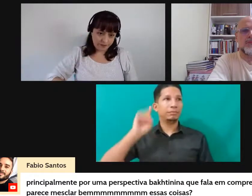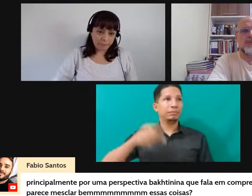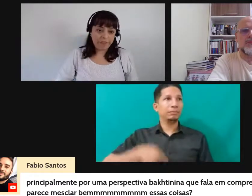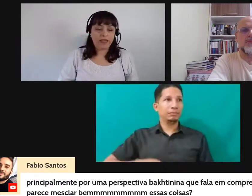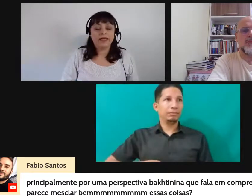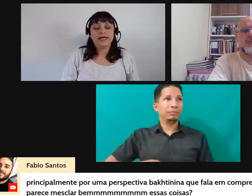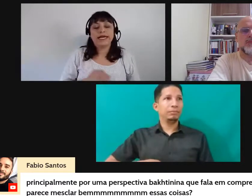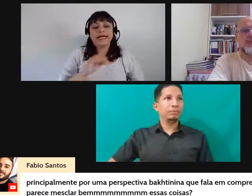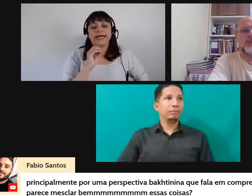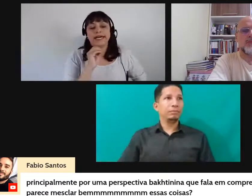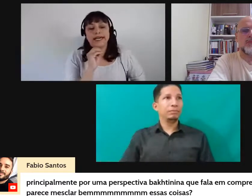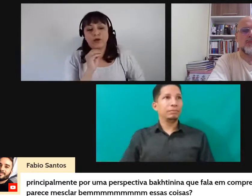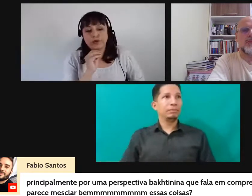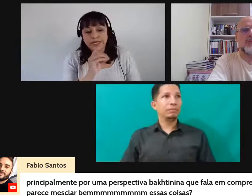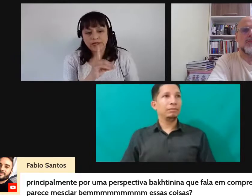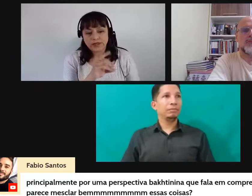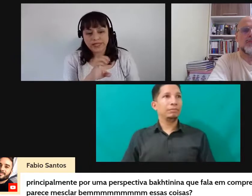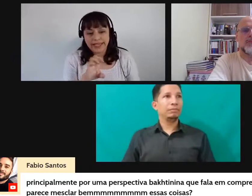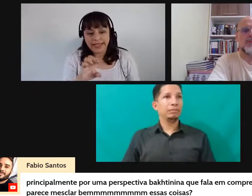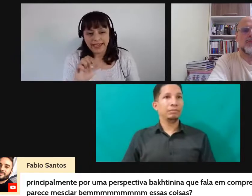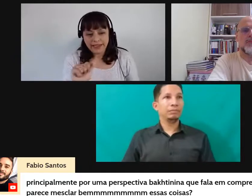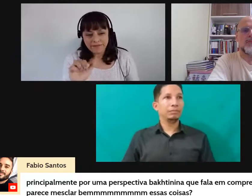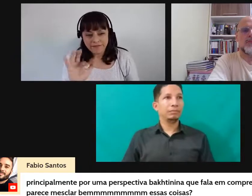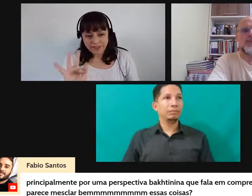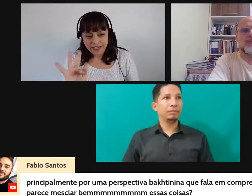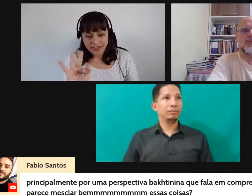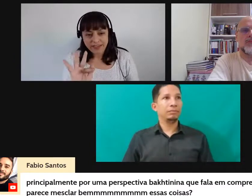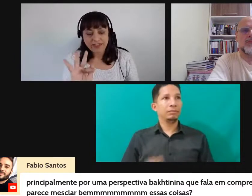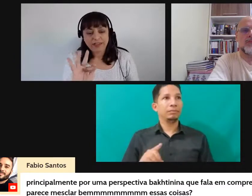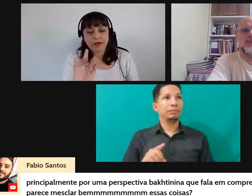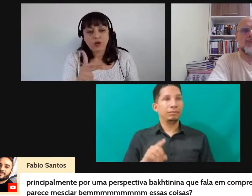Deaf-Hood. É o conceito